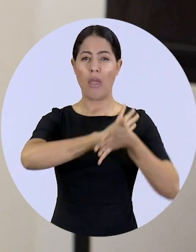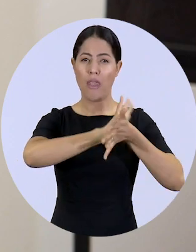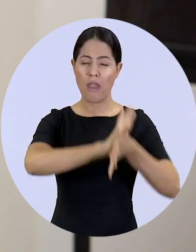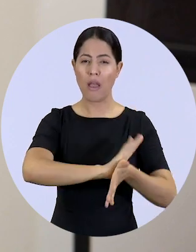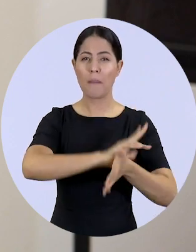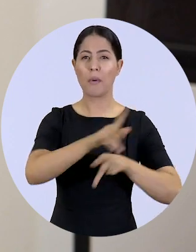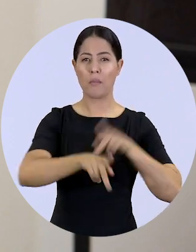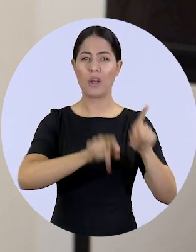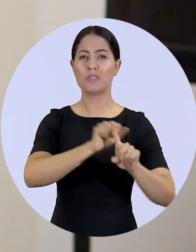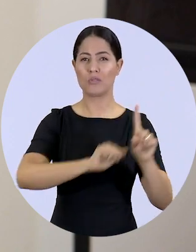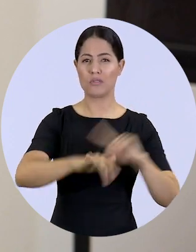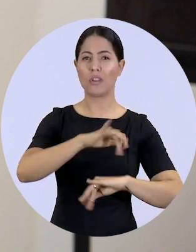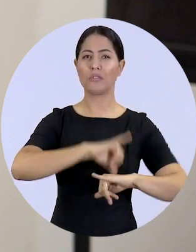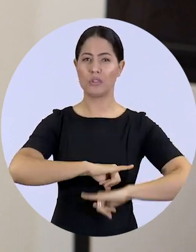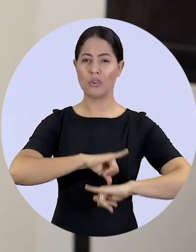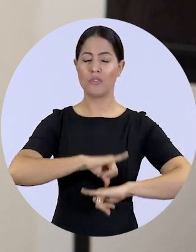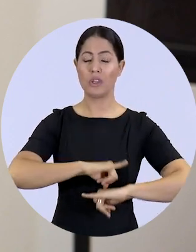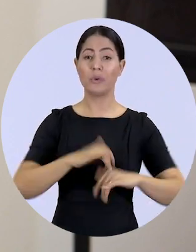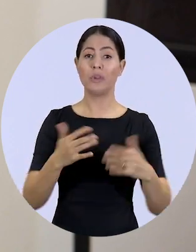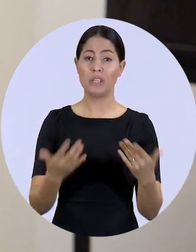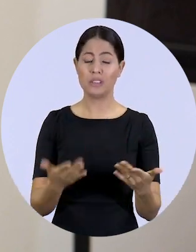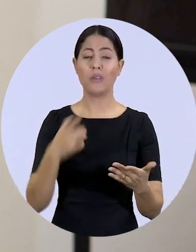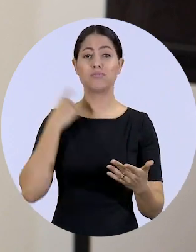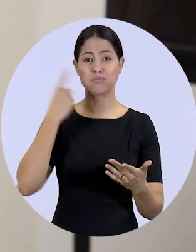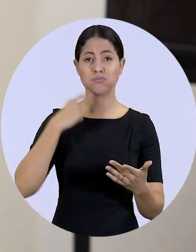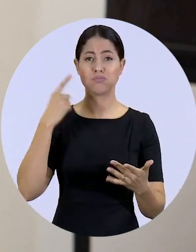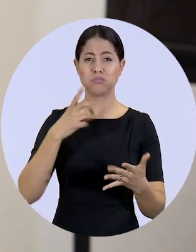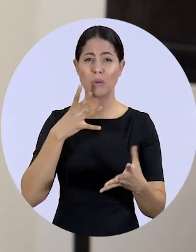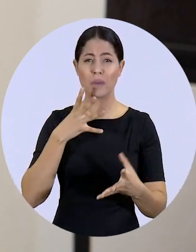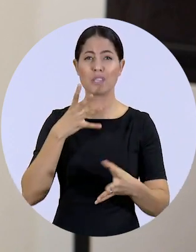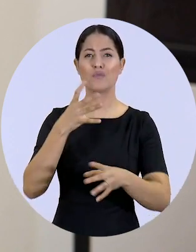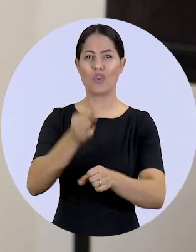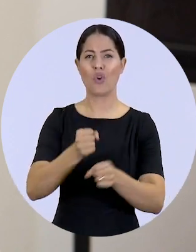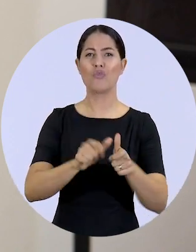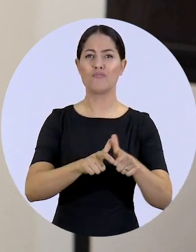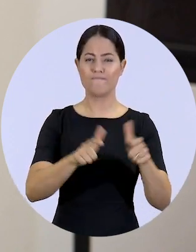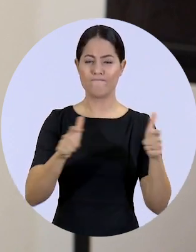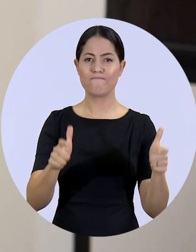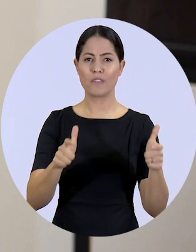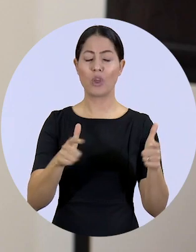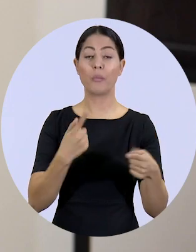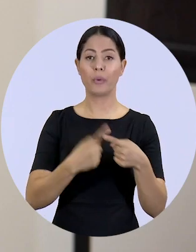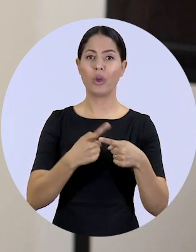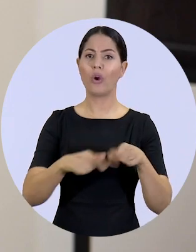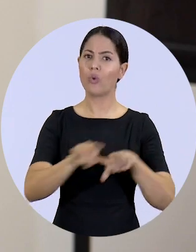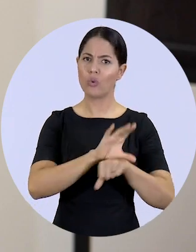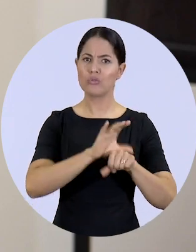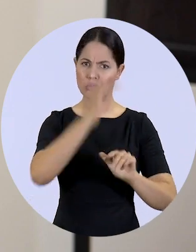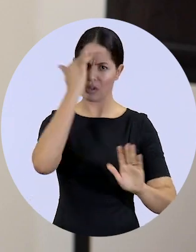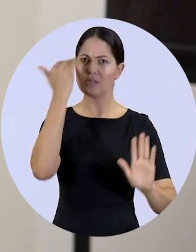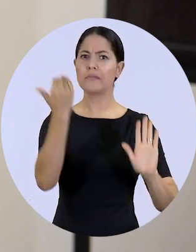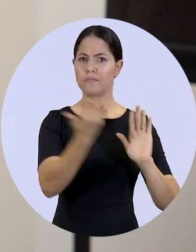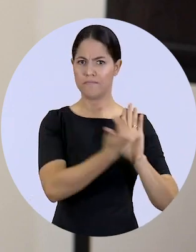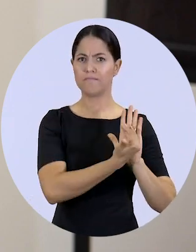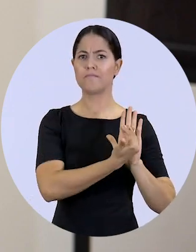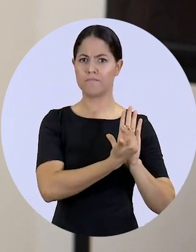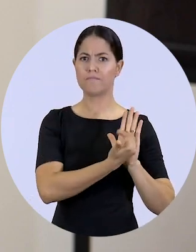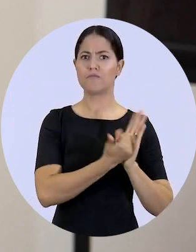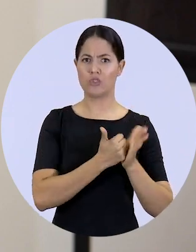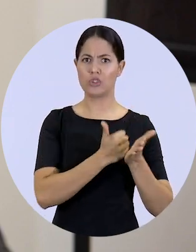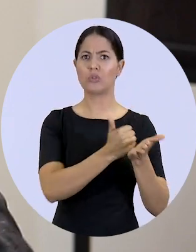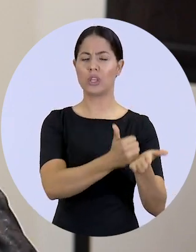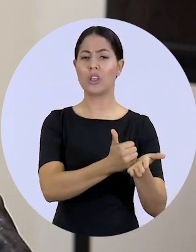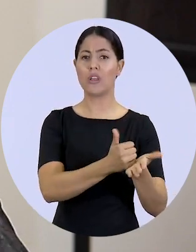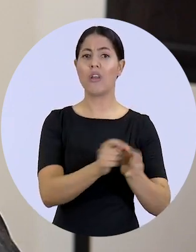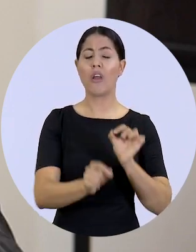sociedade, evidentemente que nós temos uma advocacia mais aguerrida, onde a Constituição é o nosso norte. Além do que, temos a sorte